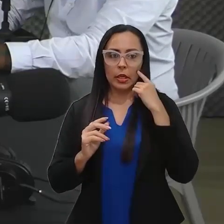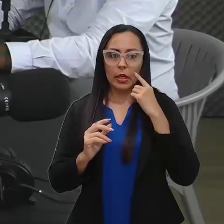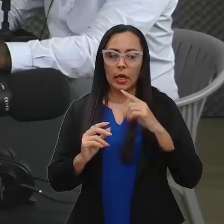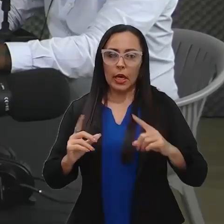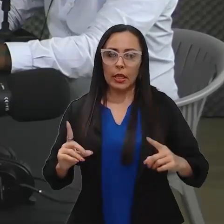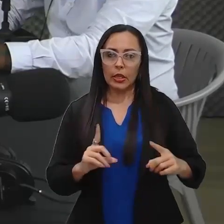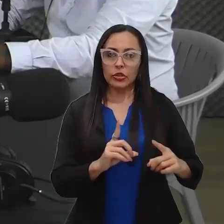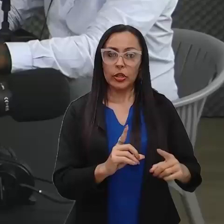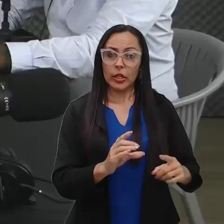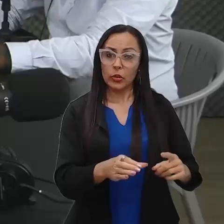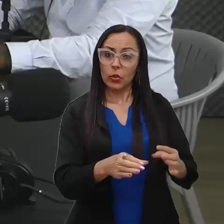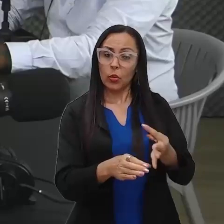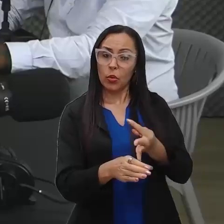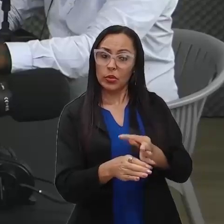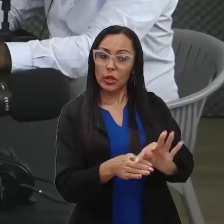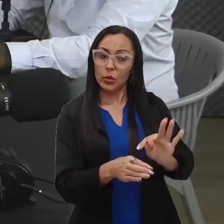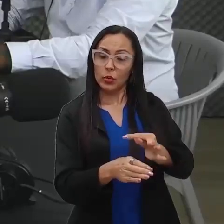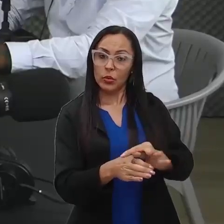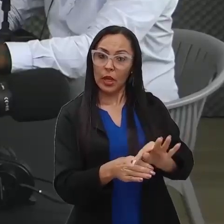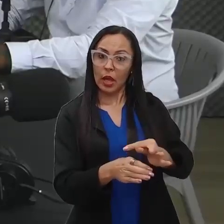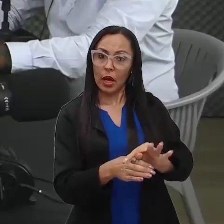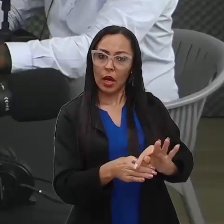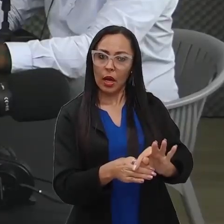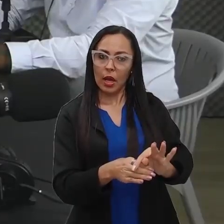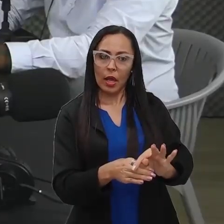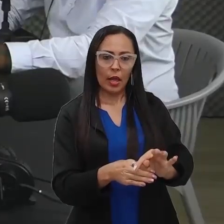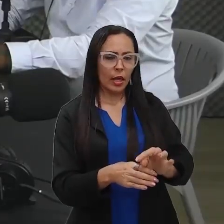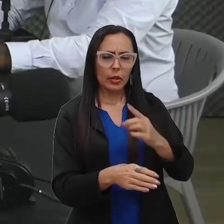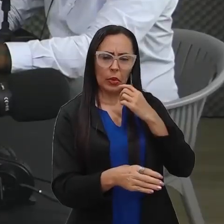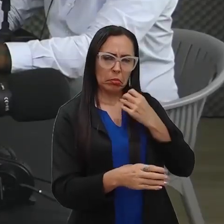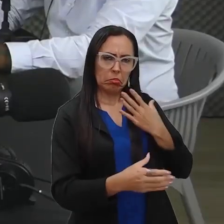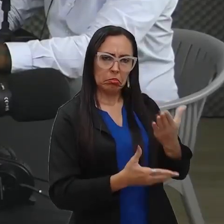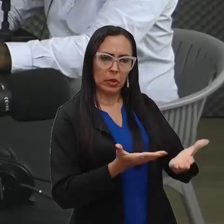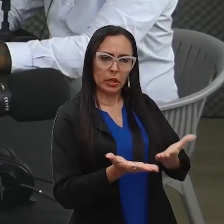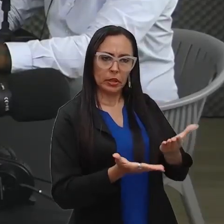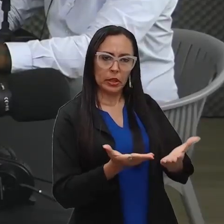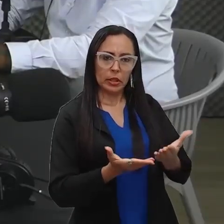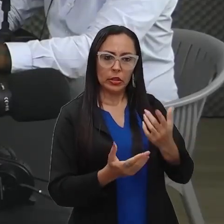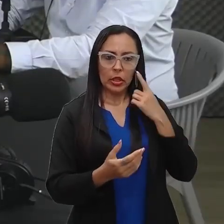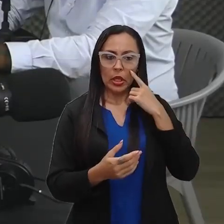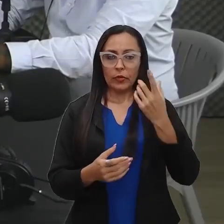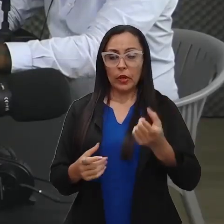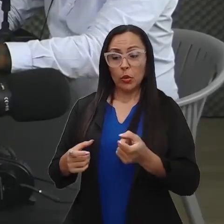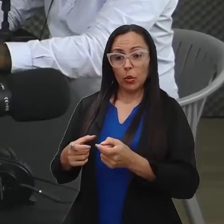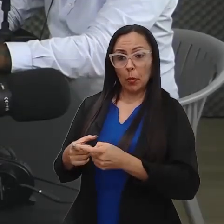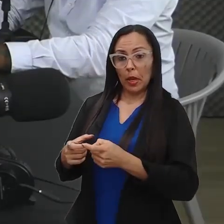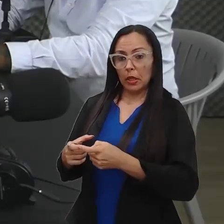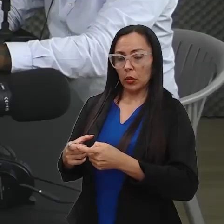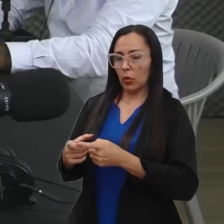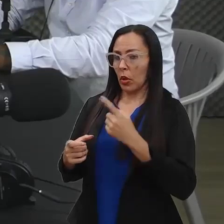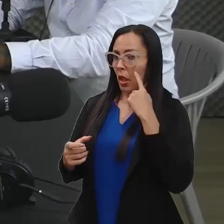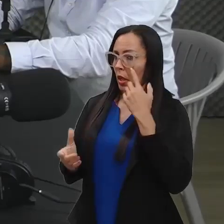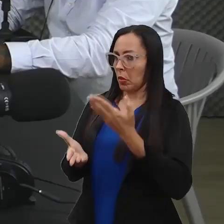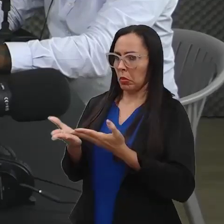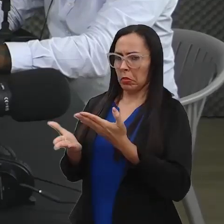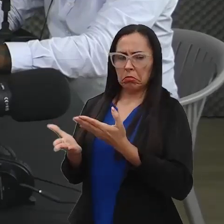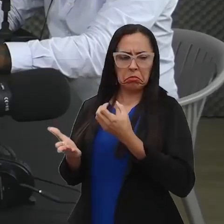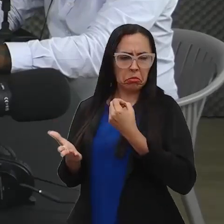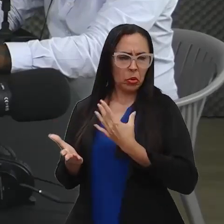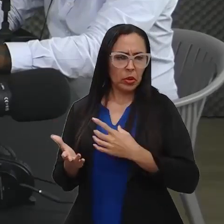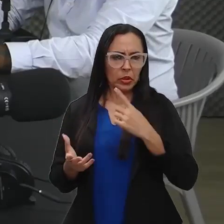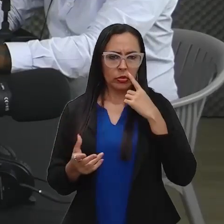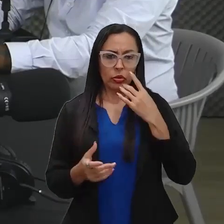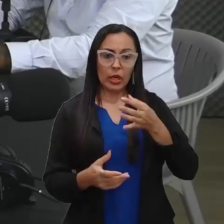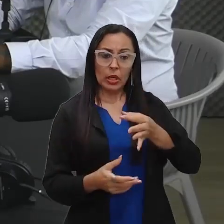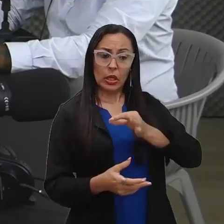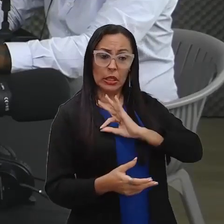conselho tutelar e ela não é bem atendida. Ela chega no posto médico, ela não é bem atendida. Ela chega na